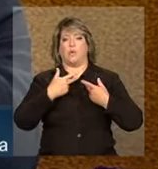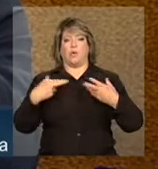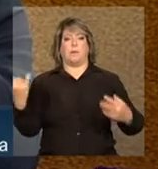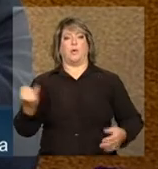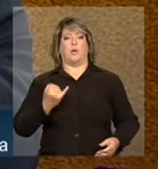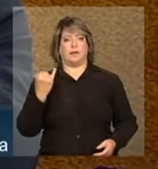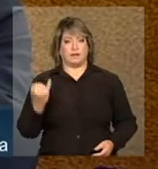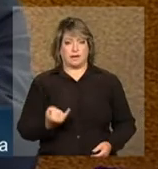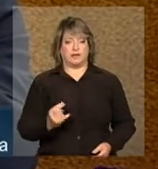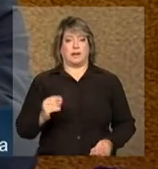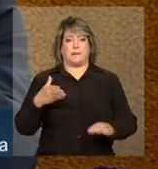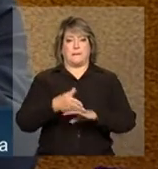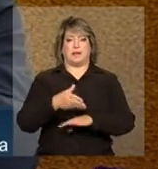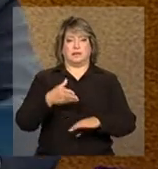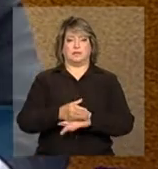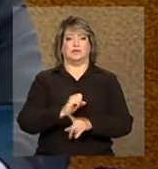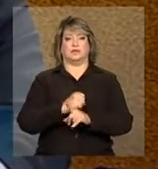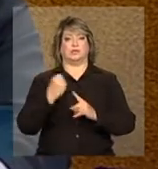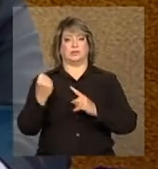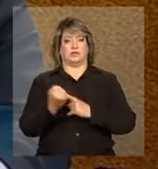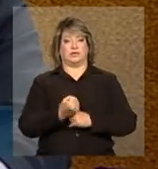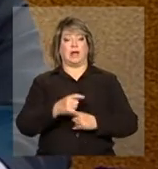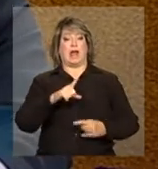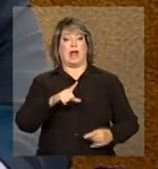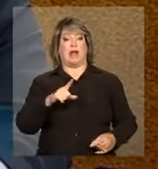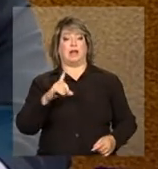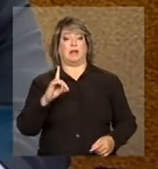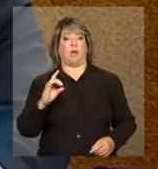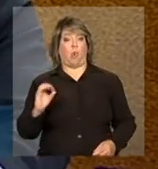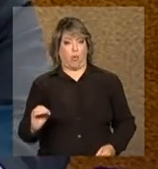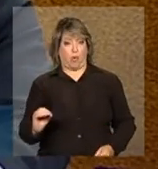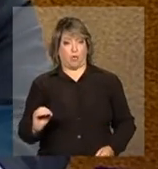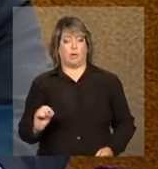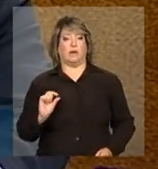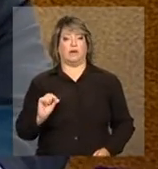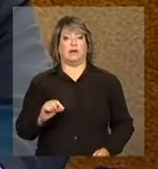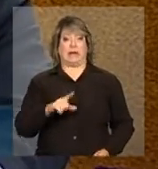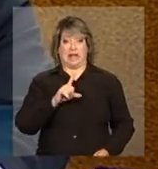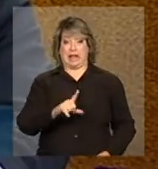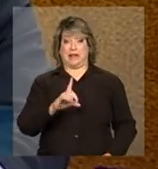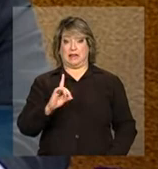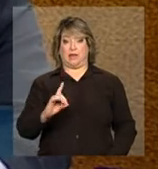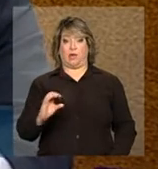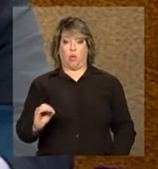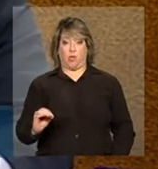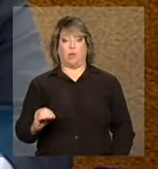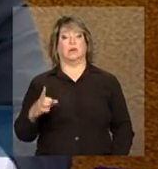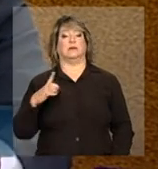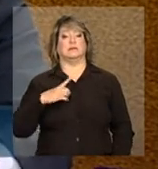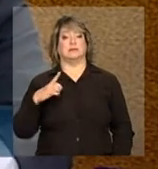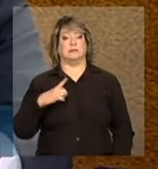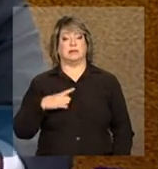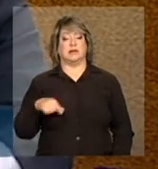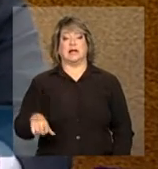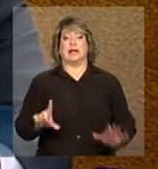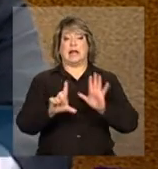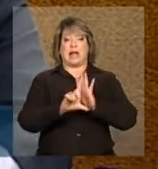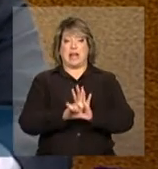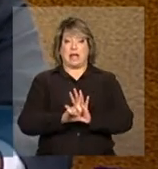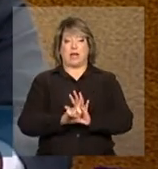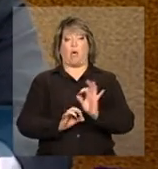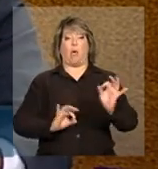importantes de participação social na LDO, que todo mundo, a LDO é uma lei dura, uma lei